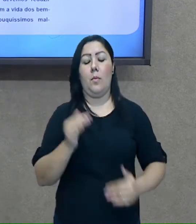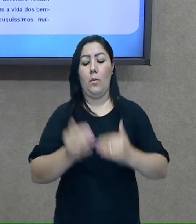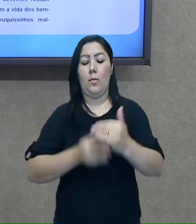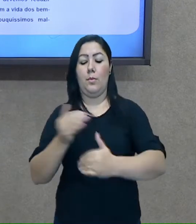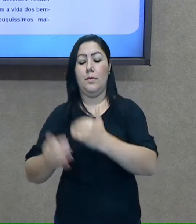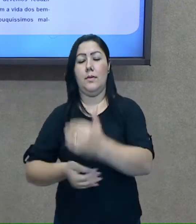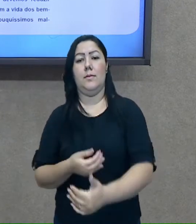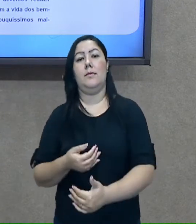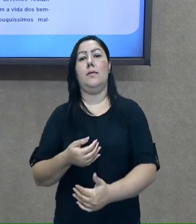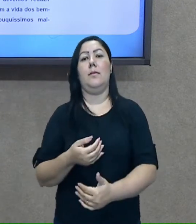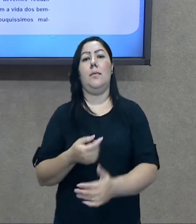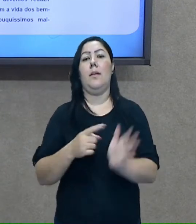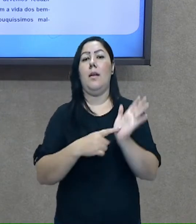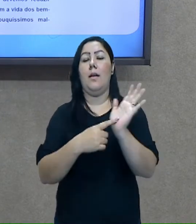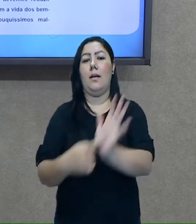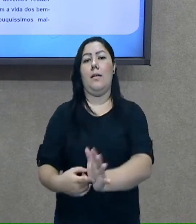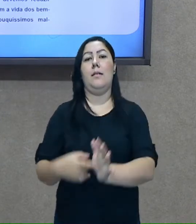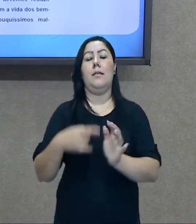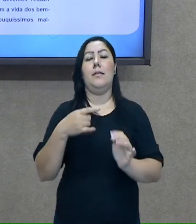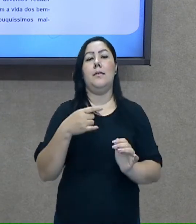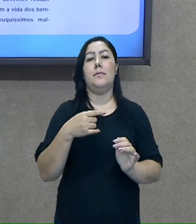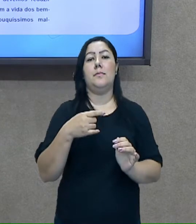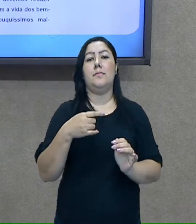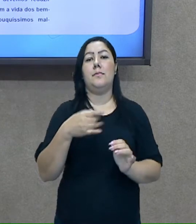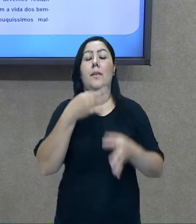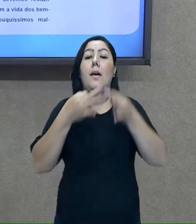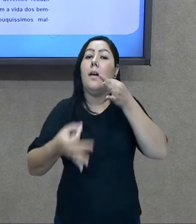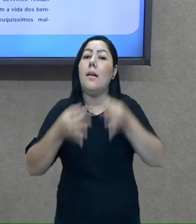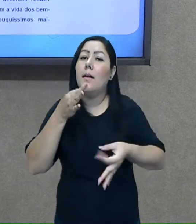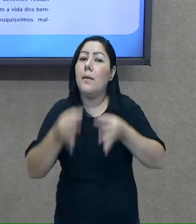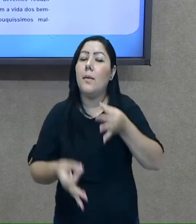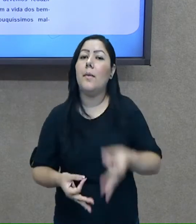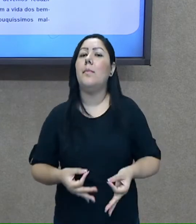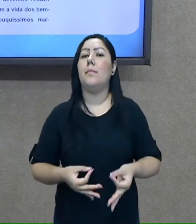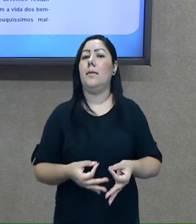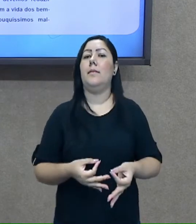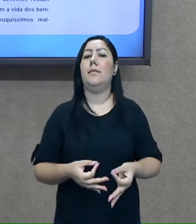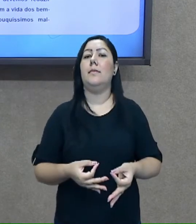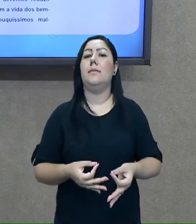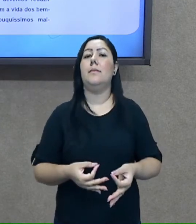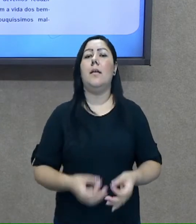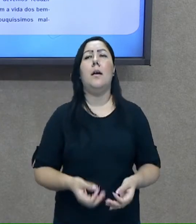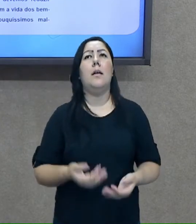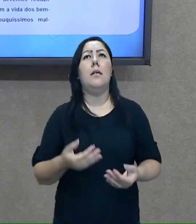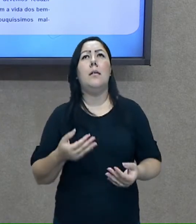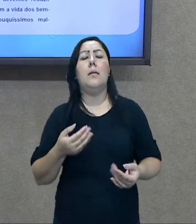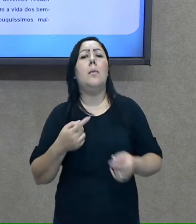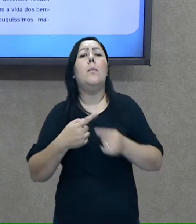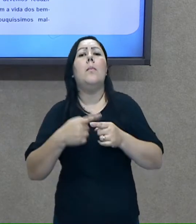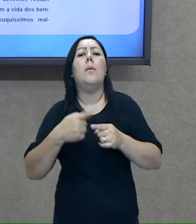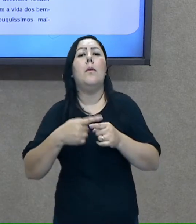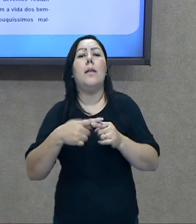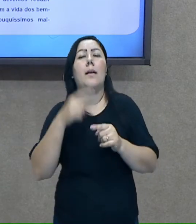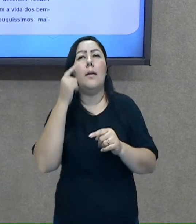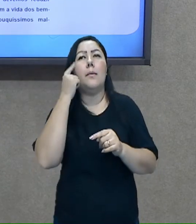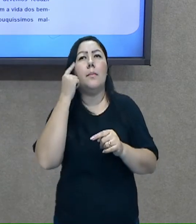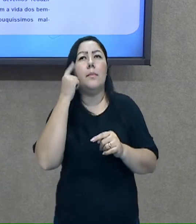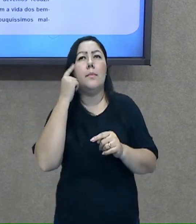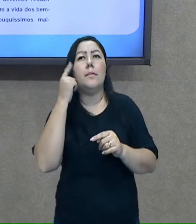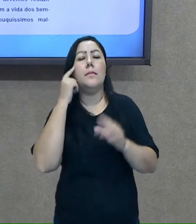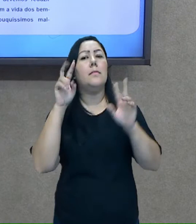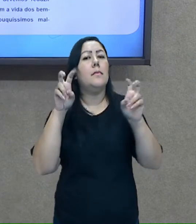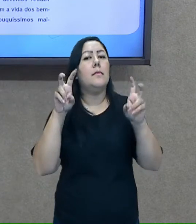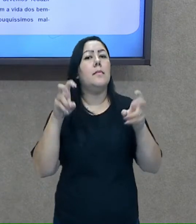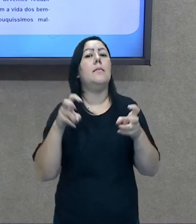desenvolvimento apresenta argumentos, o que faz com que o autor pensasse de determinada forma sobre o tema abordado no seu